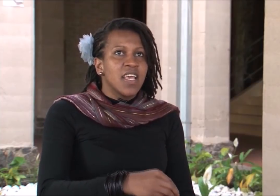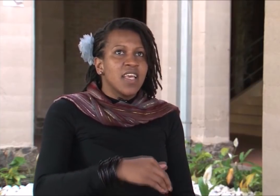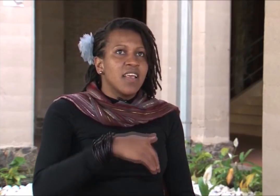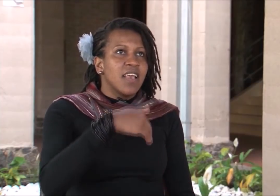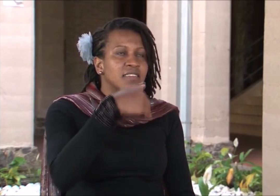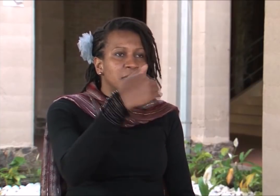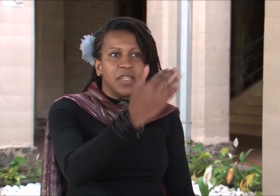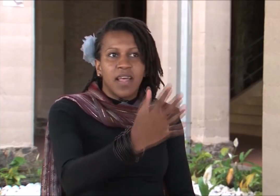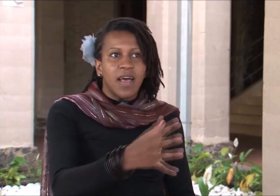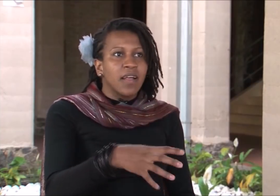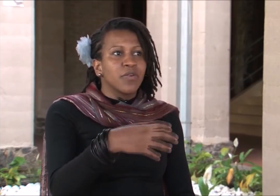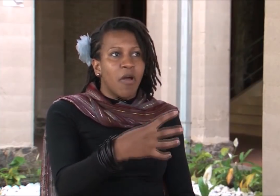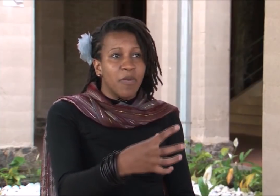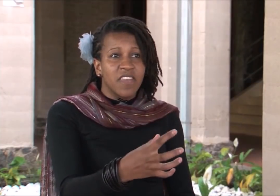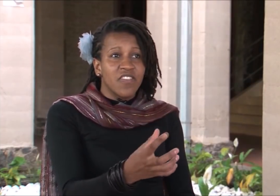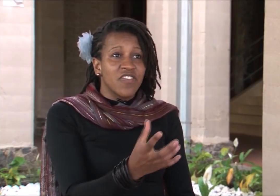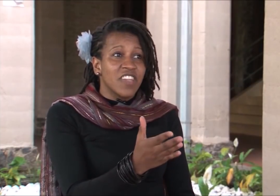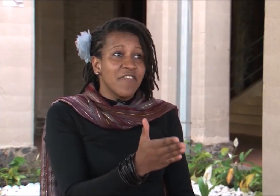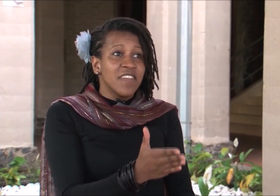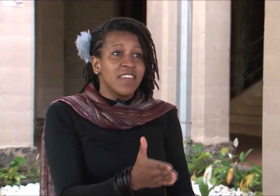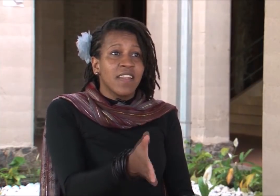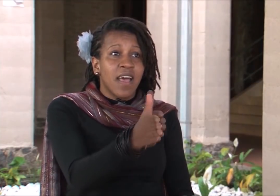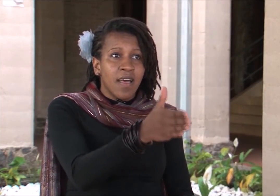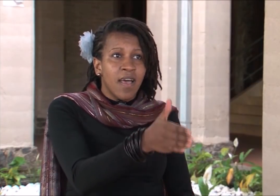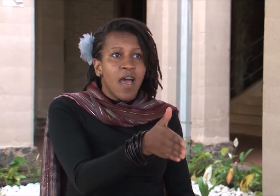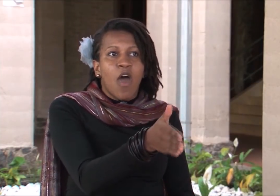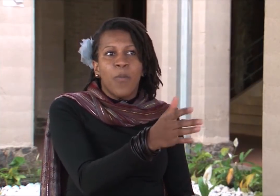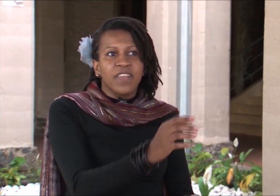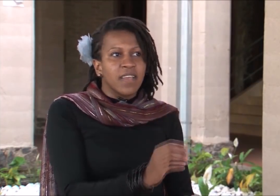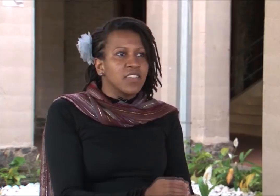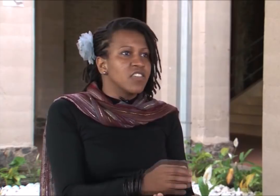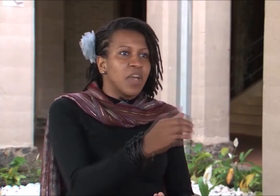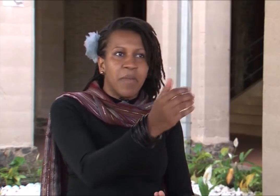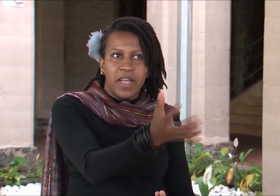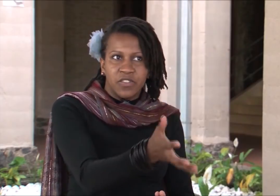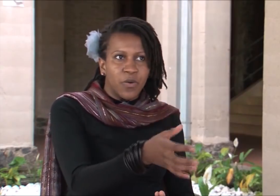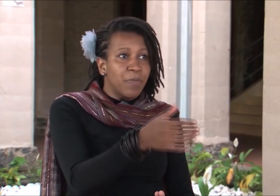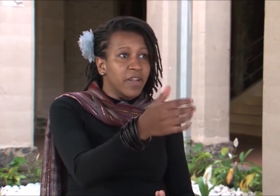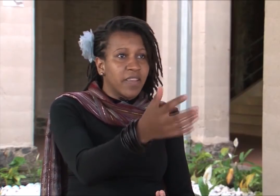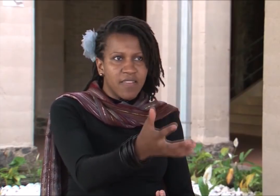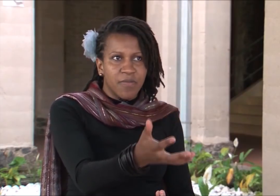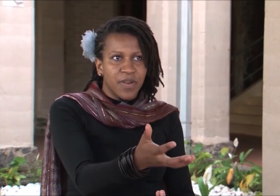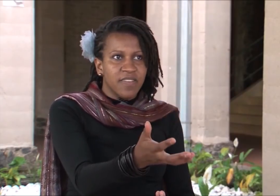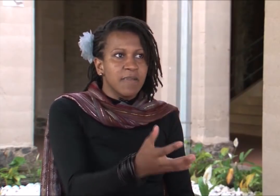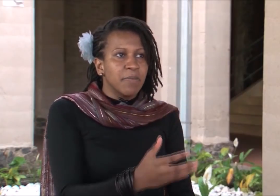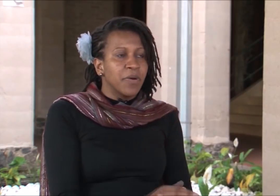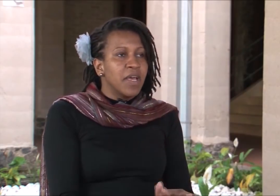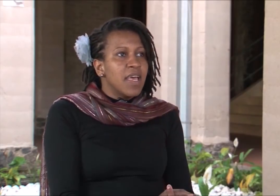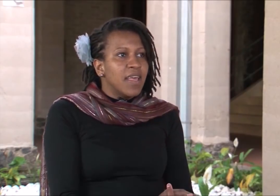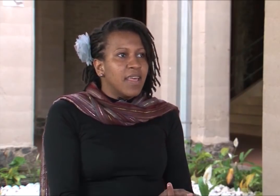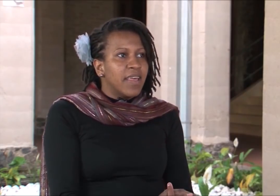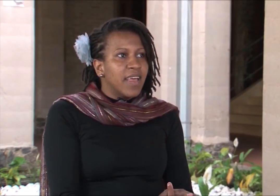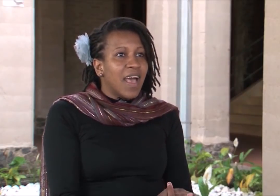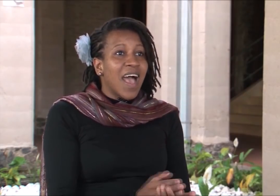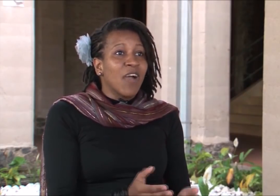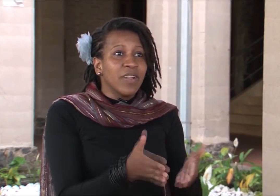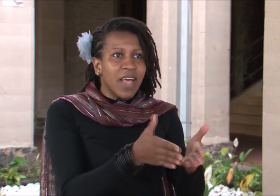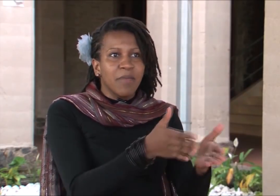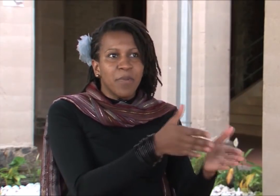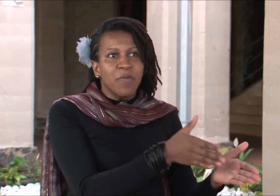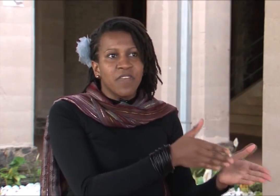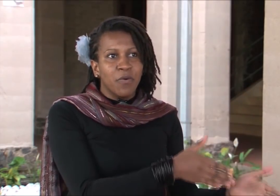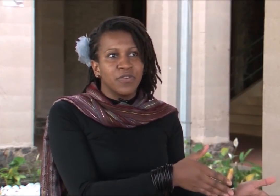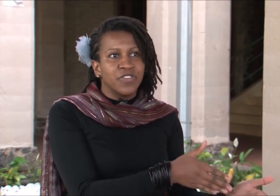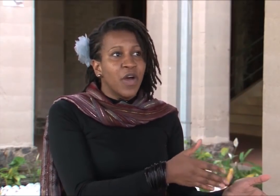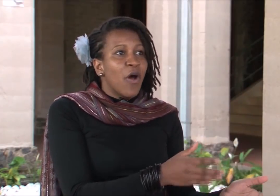de examinar, tocar o paciente, a gente deve ensinar ao paciente diabético, hipertenso, por exemplo, a